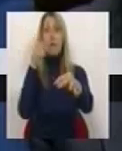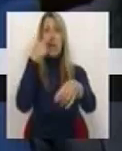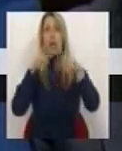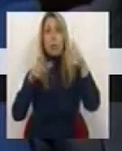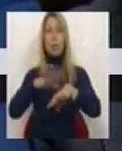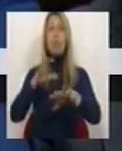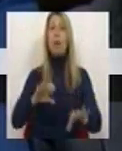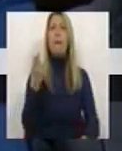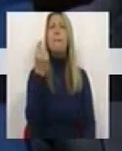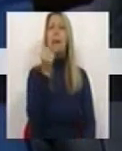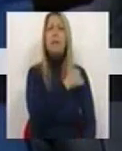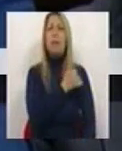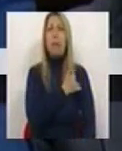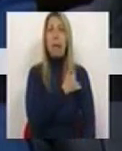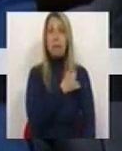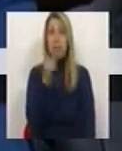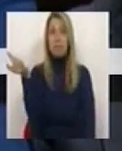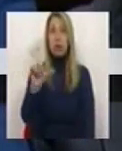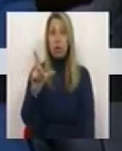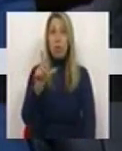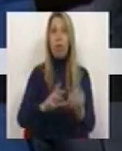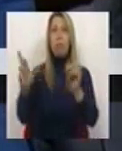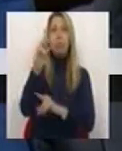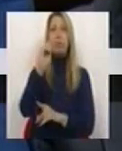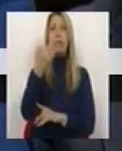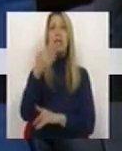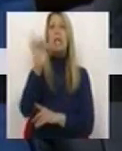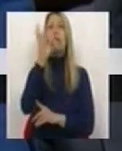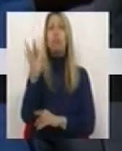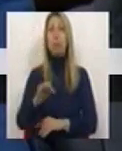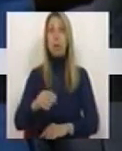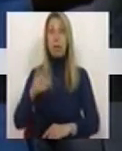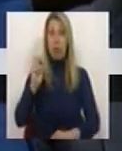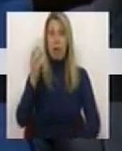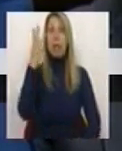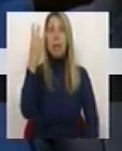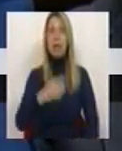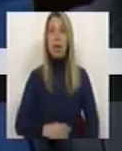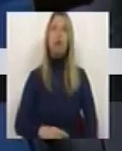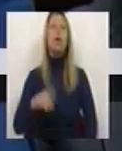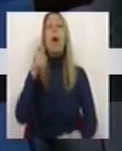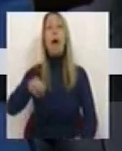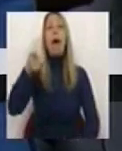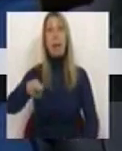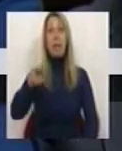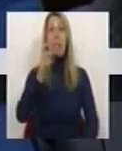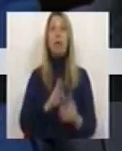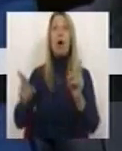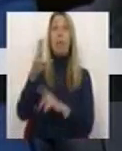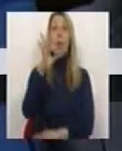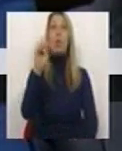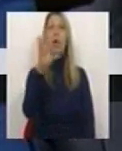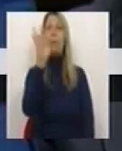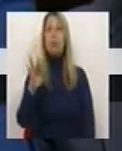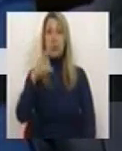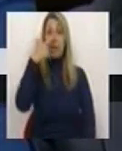da habitação em Lisboa aumentou 37% em 3 anos, o arrendamento, como sabe, aumentou 40%, as pessoas estão a